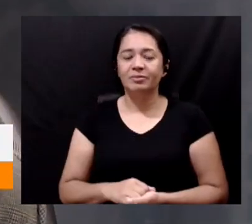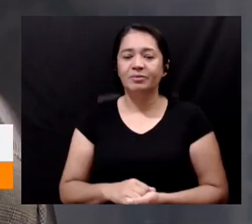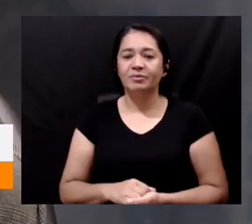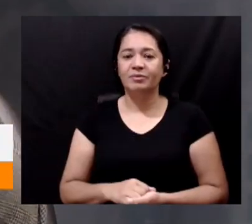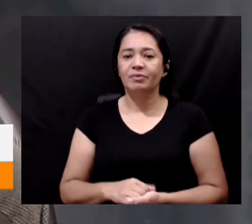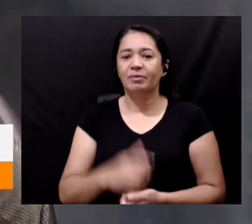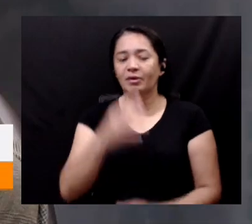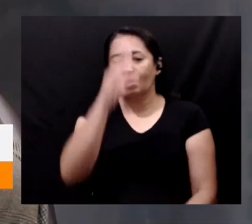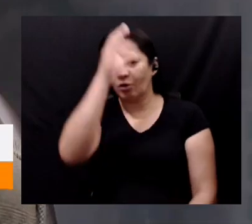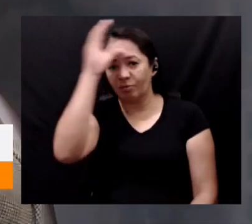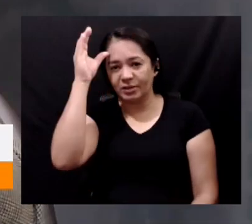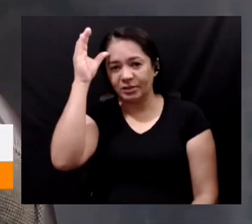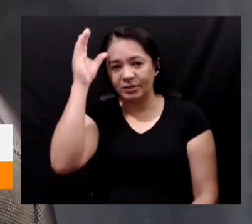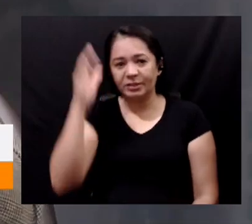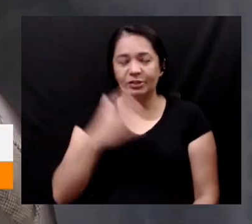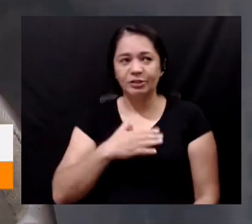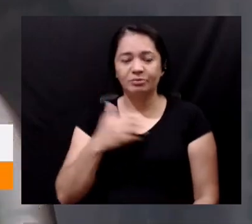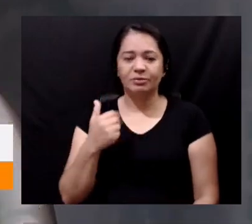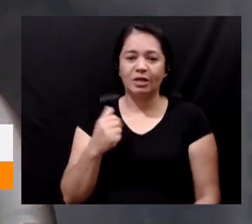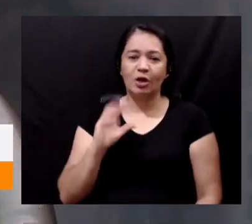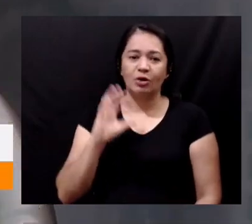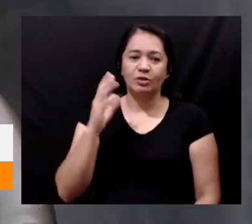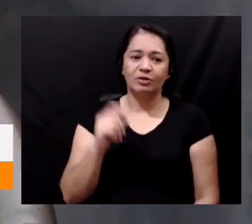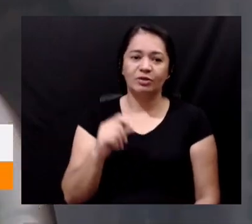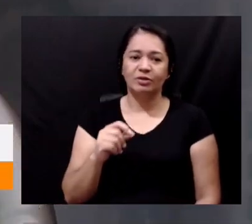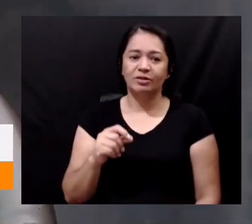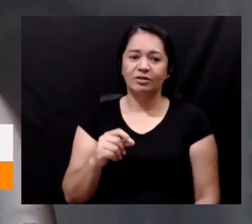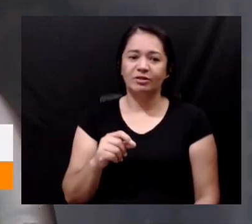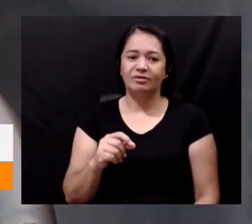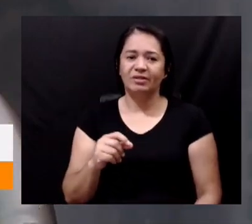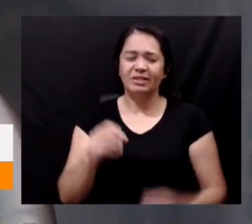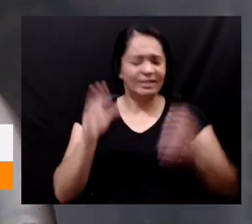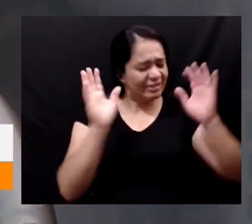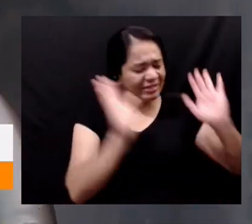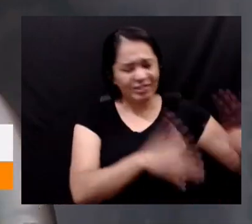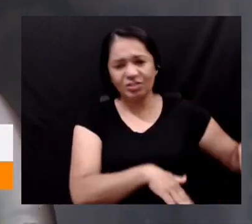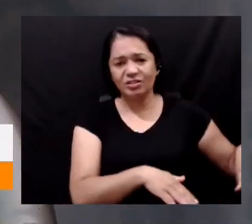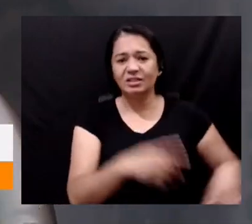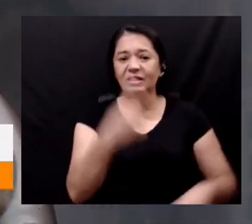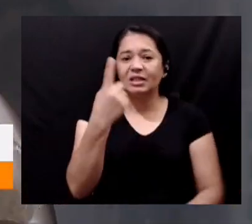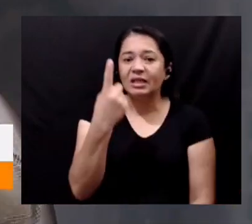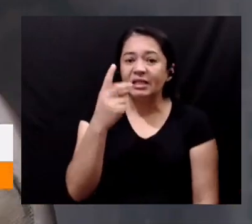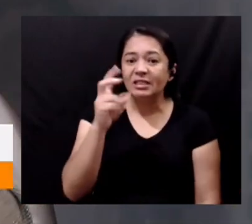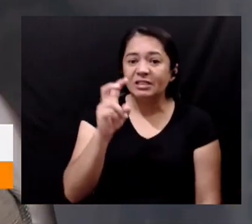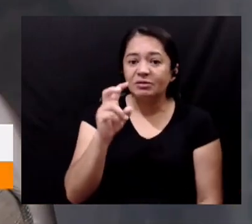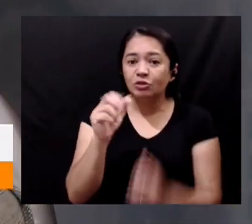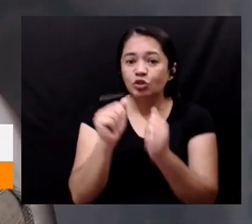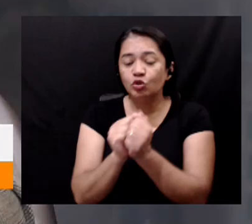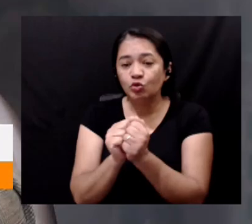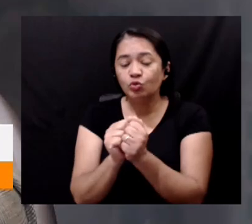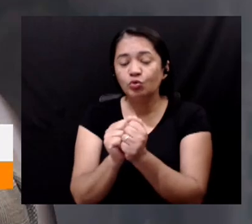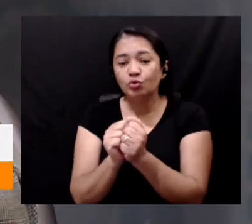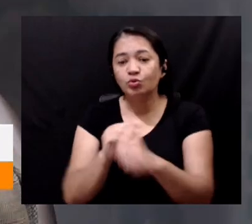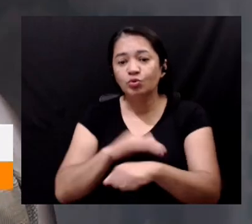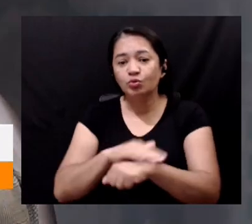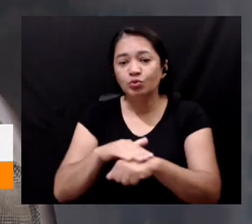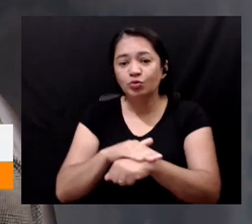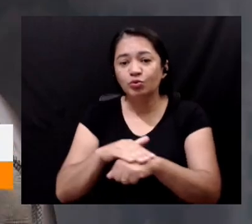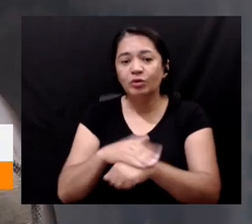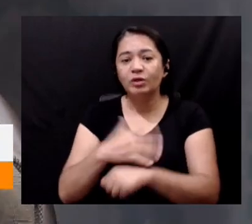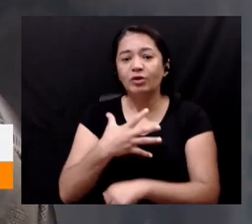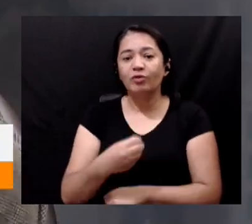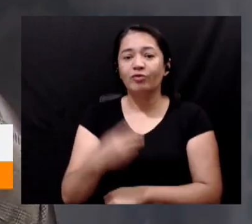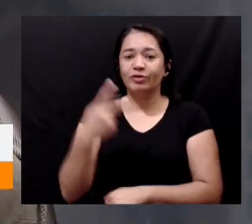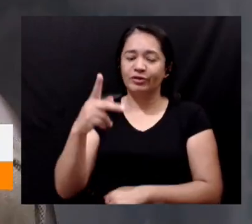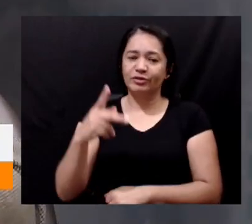foi um caso assim, eu falei para ela: "Larga tudo, fica lá 15 minutos pelo menos conversando com o seu filho". Conversa,